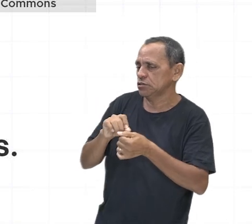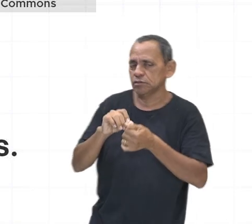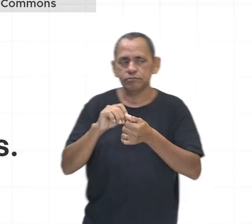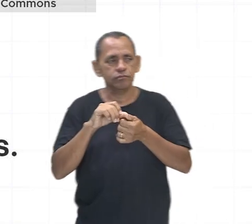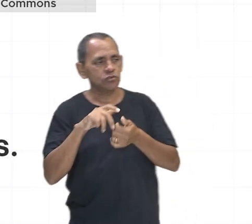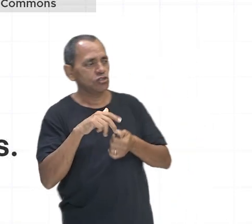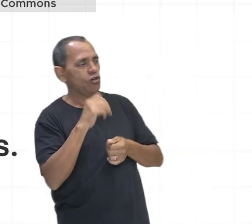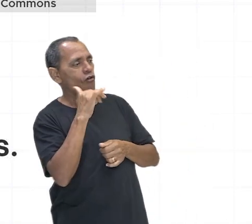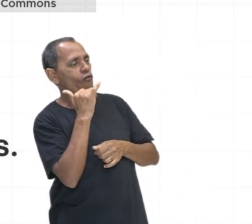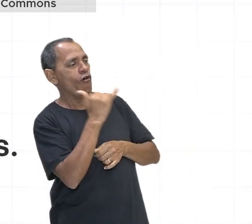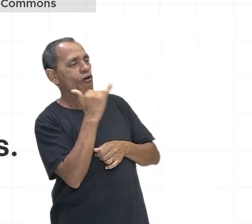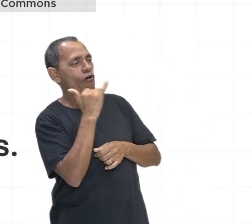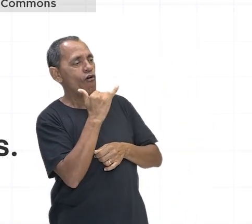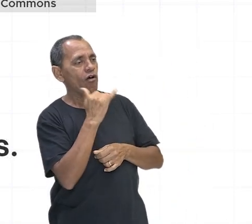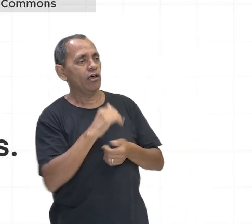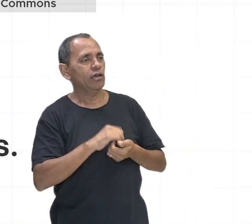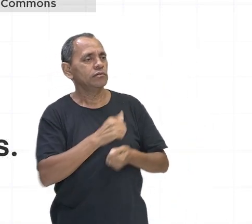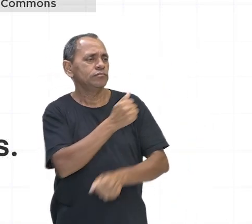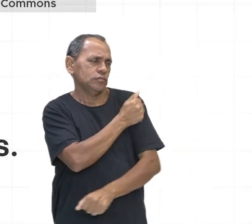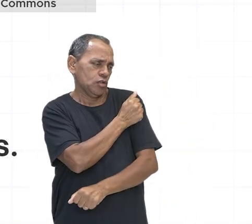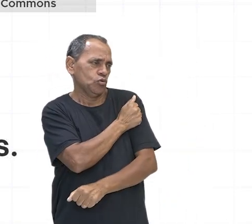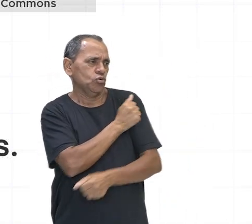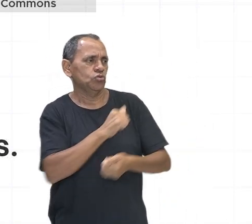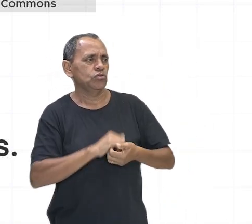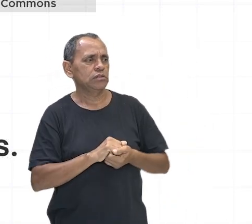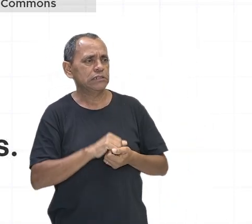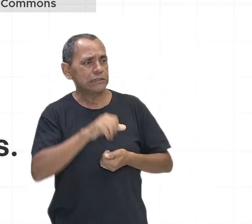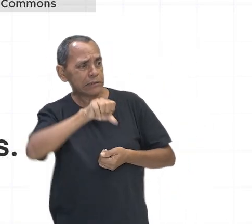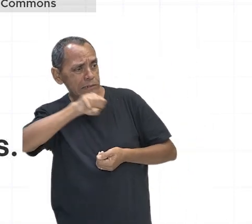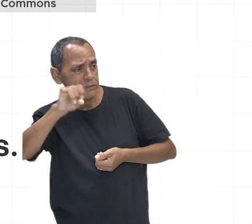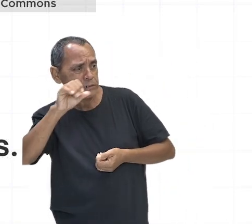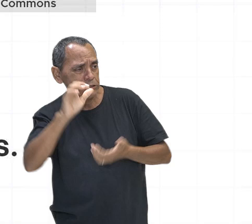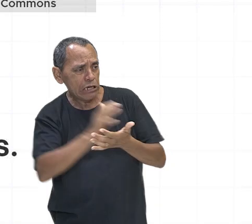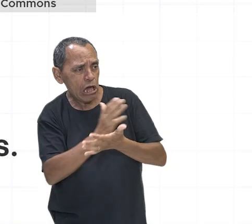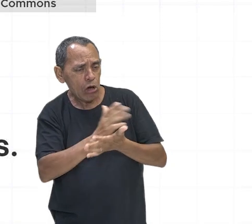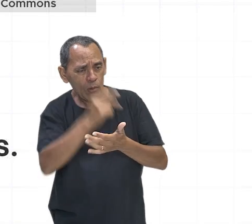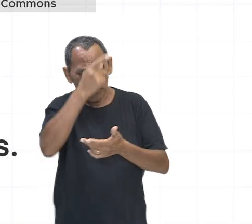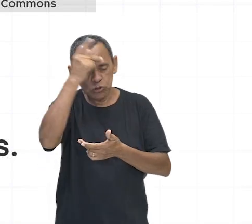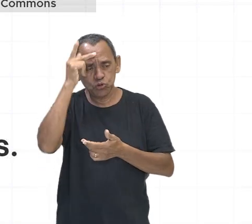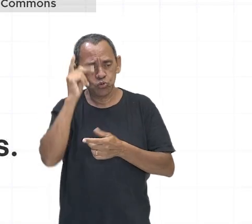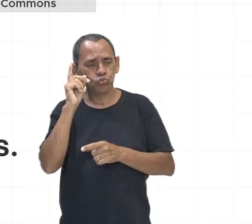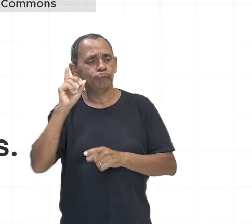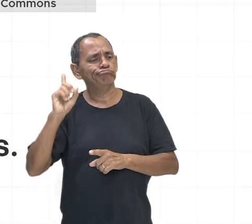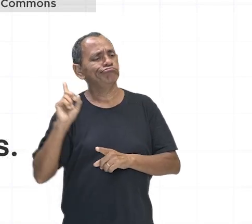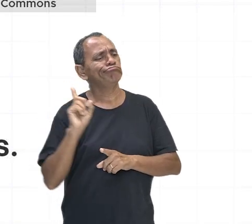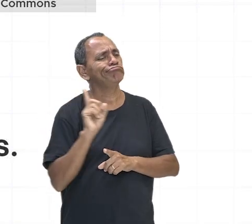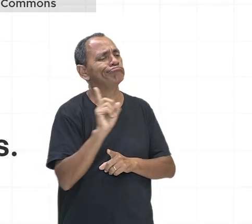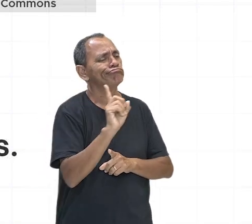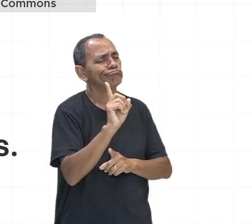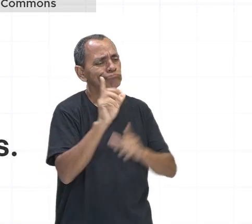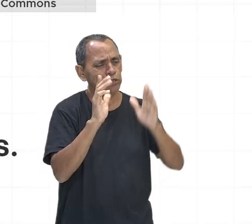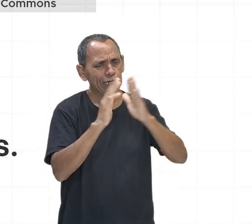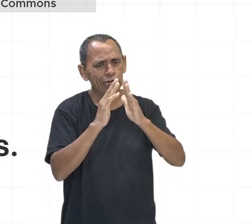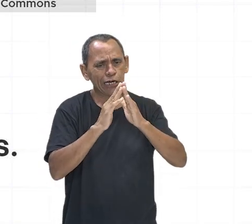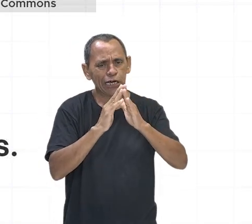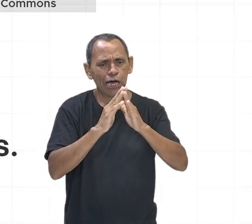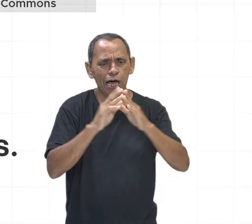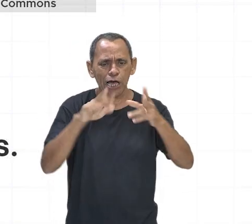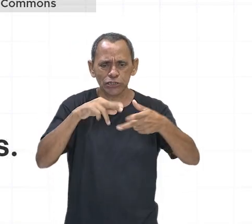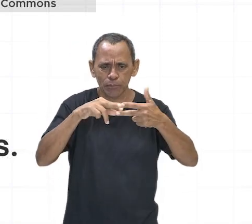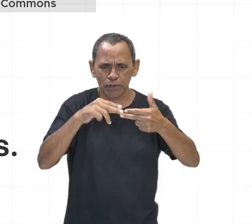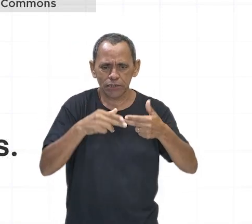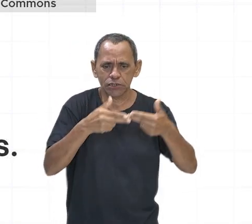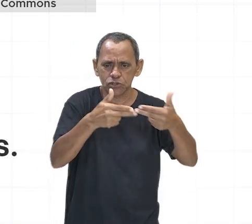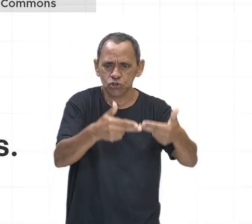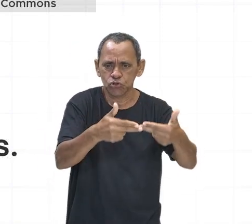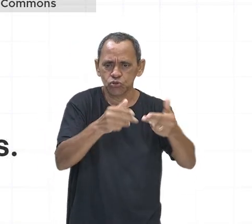serenidade: "Alunos, quando alguém vai à sua casa levando um presente e vocês não aceitam, com quem